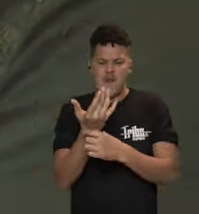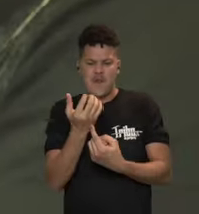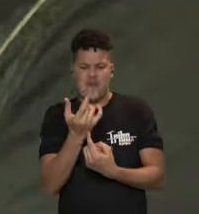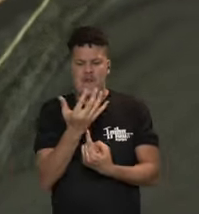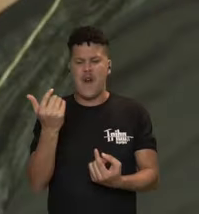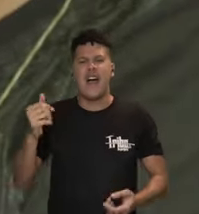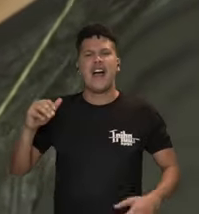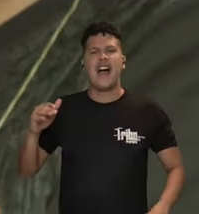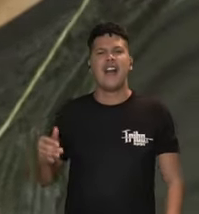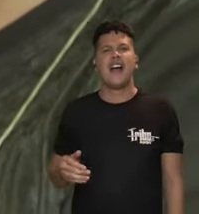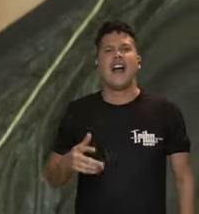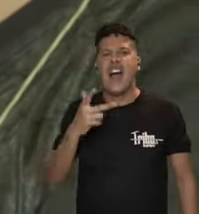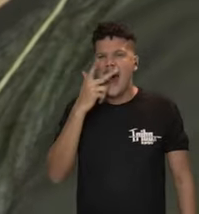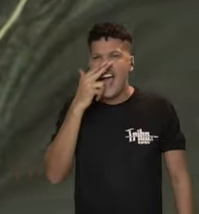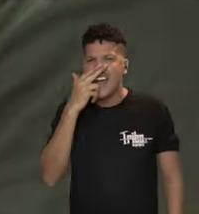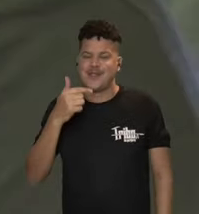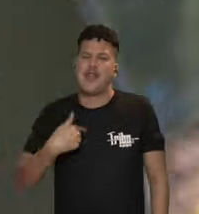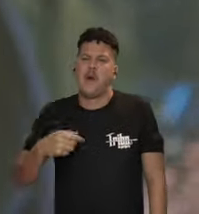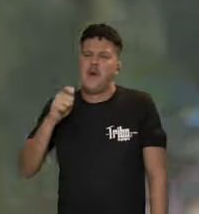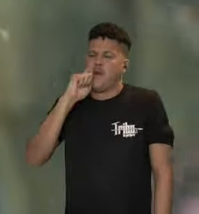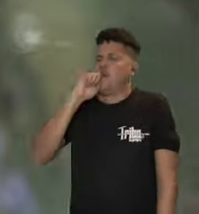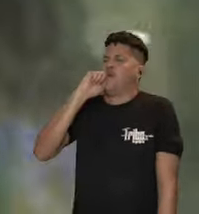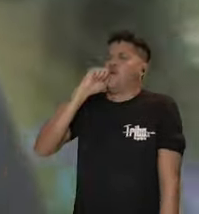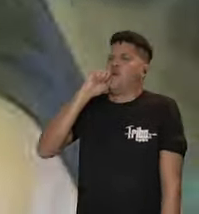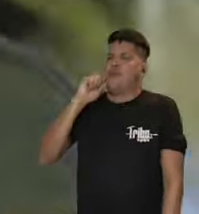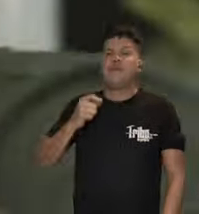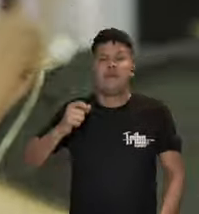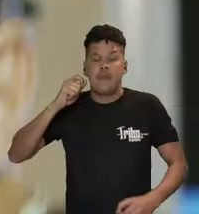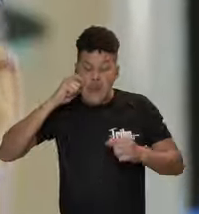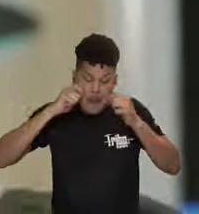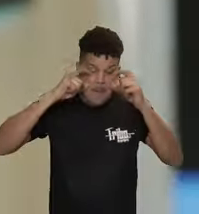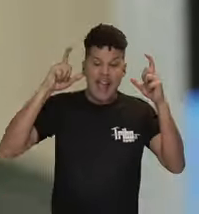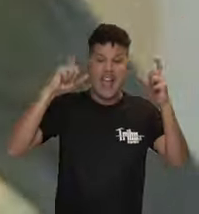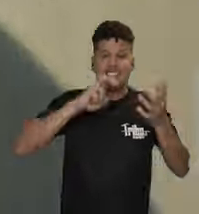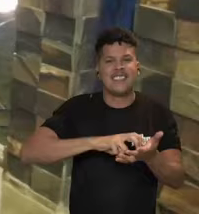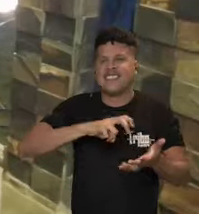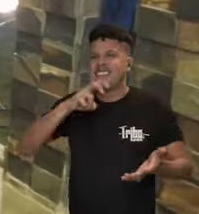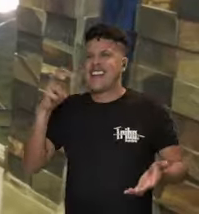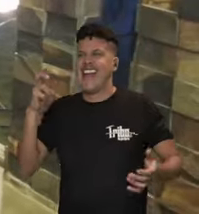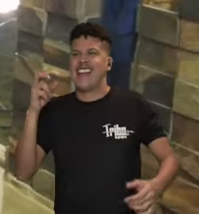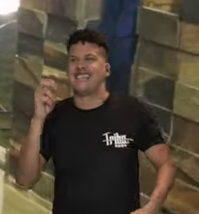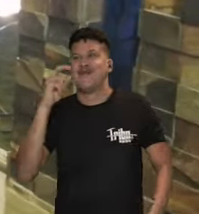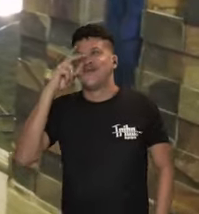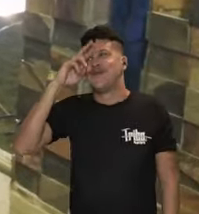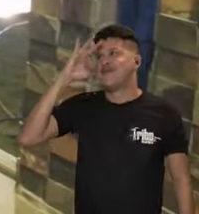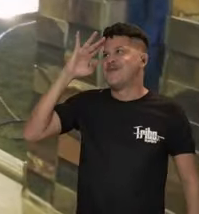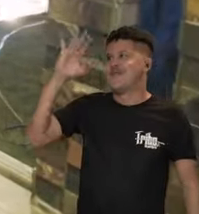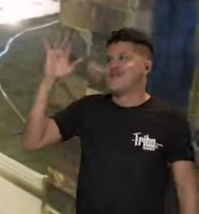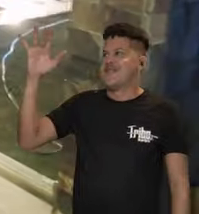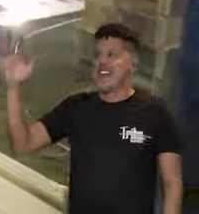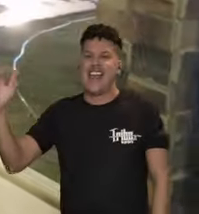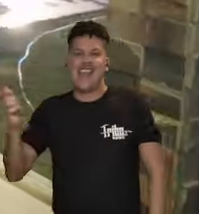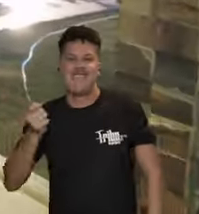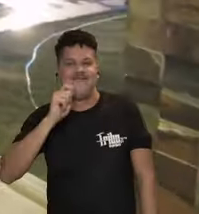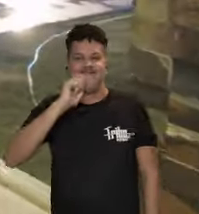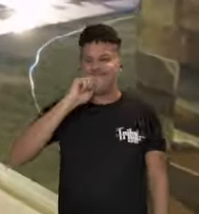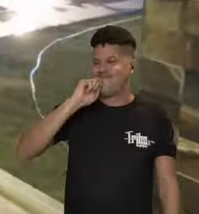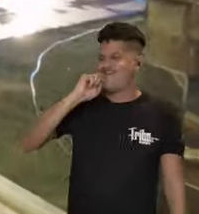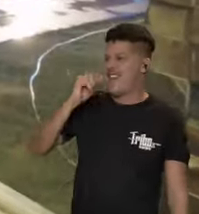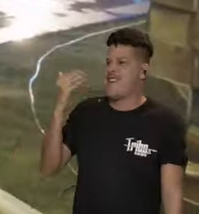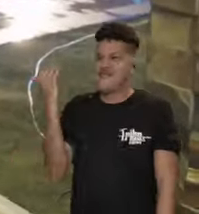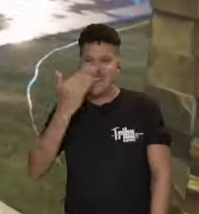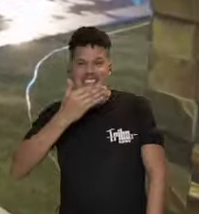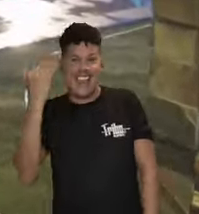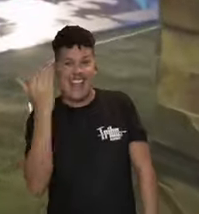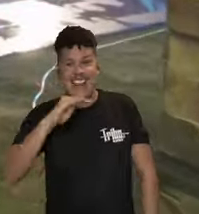abençoado. Acho que eu tô chapado. Tô chapadão. Amanheci ilumbrado, ressacado, caralho, nem vi, mas acho que